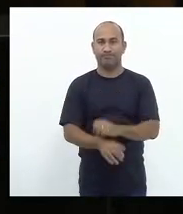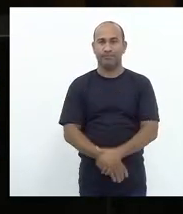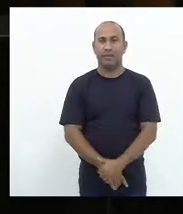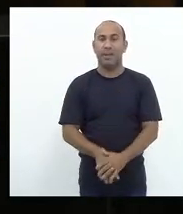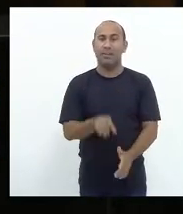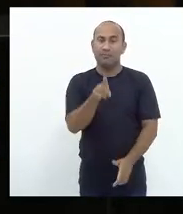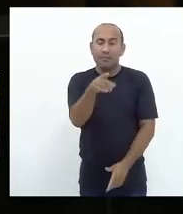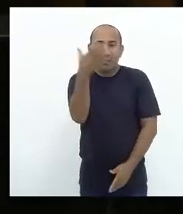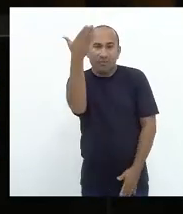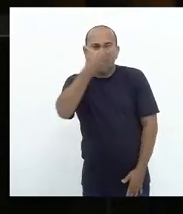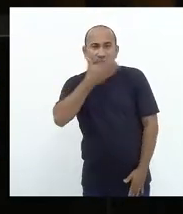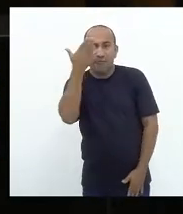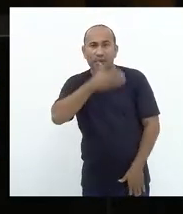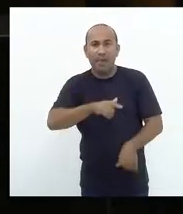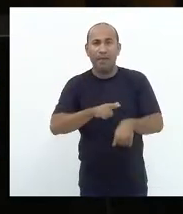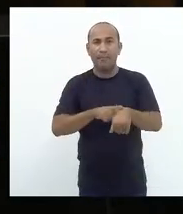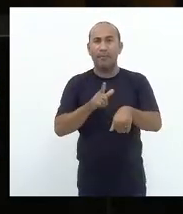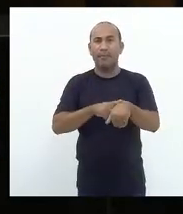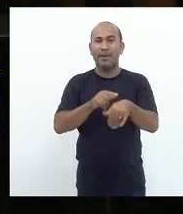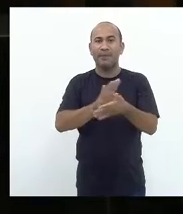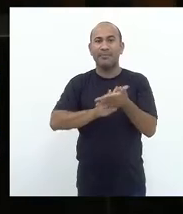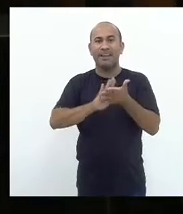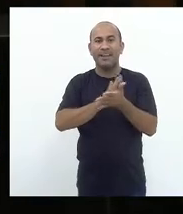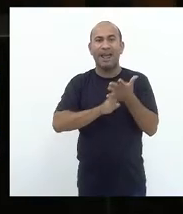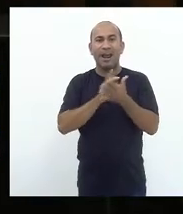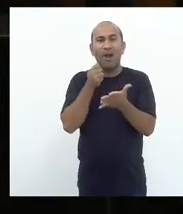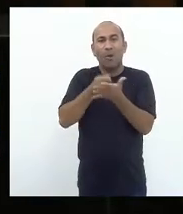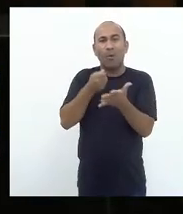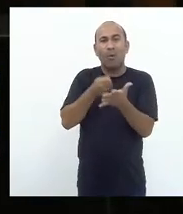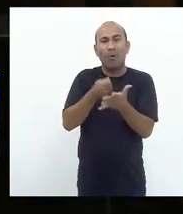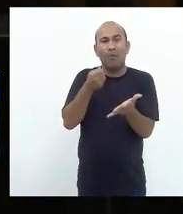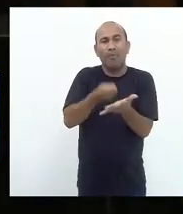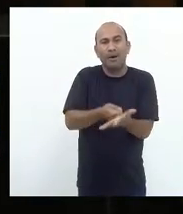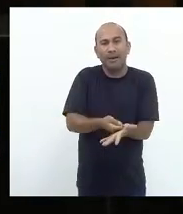E você não vê em momento nenhum as cobranças em cima dos